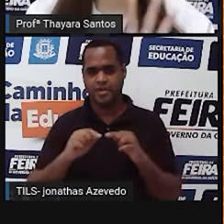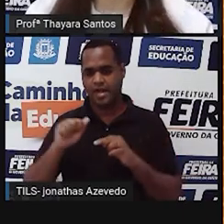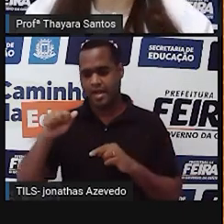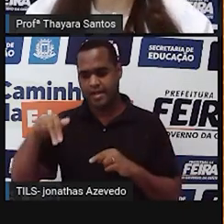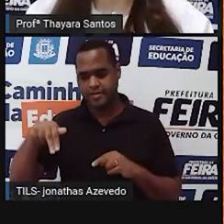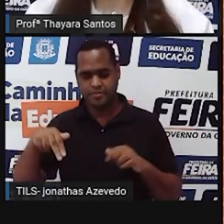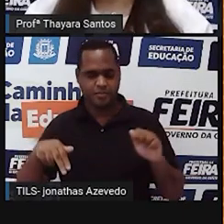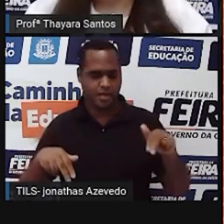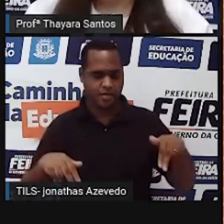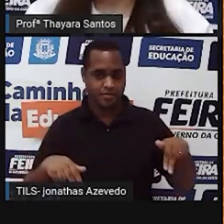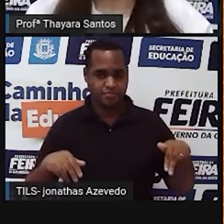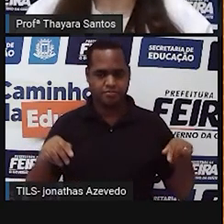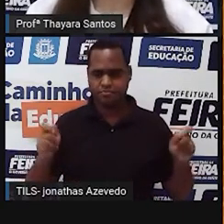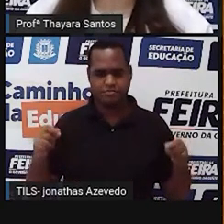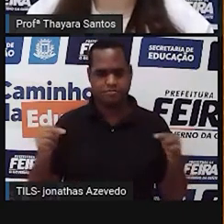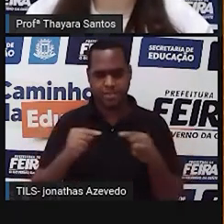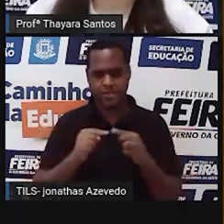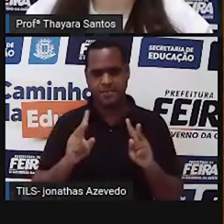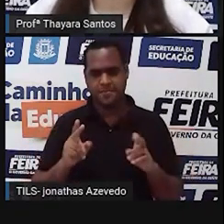ácido desoxirribonucleico.